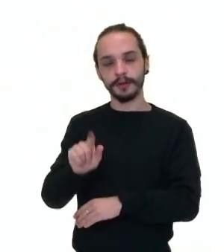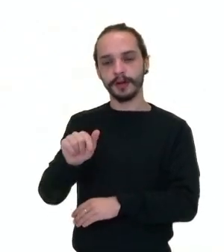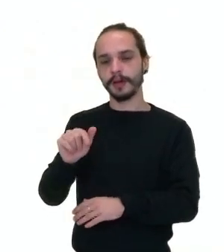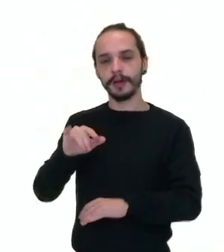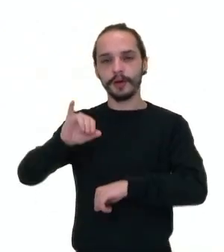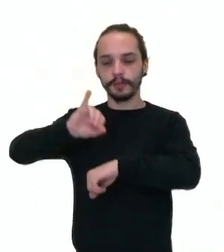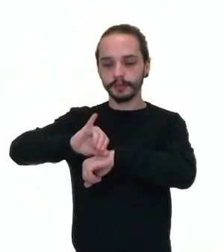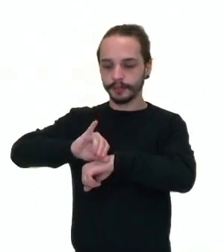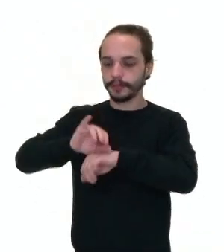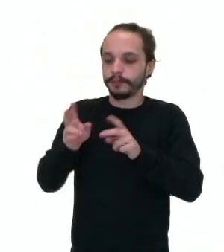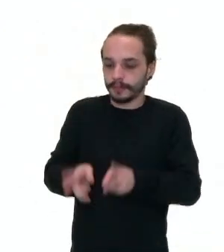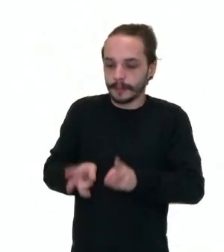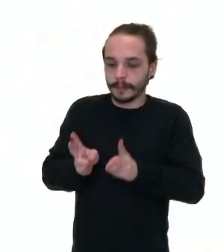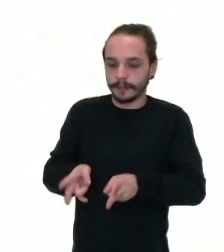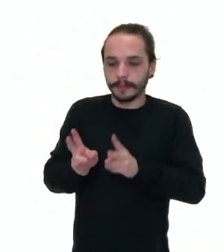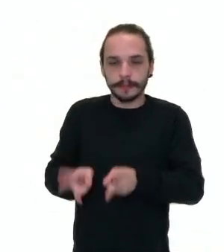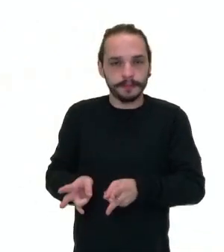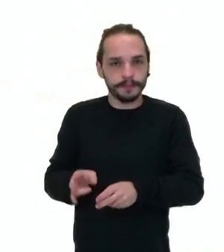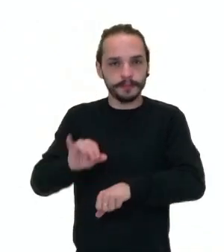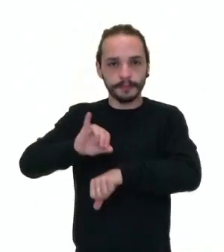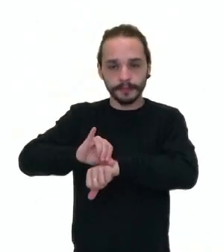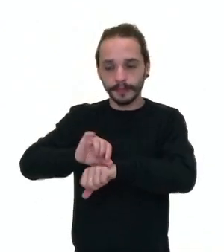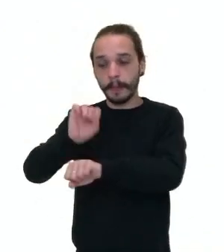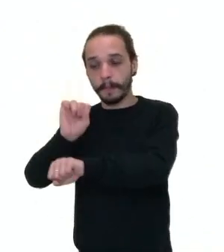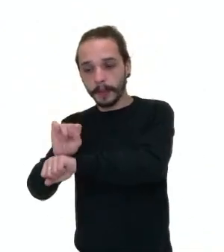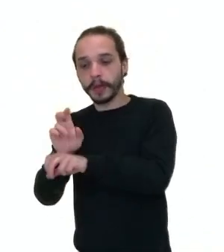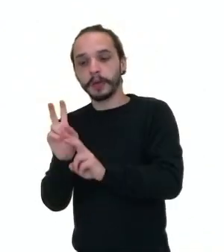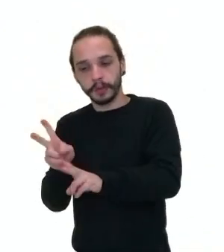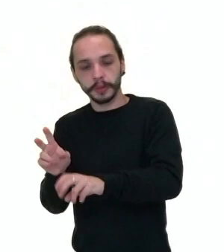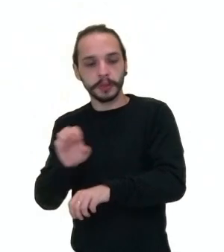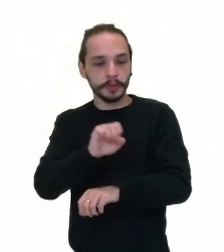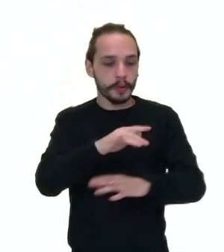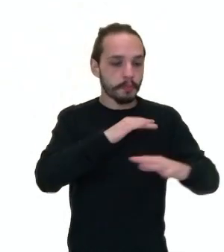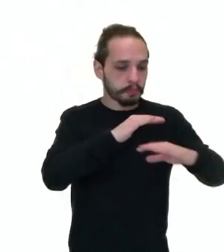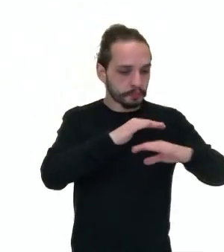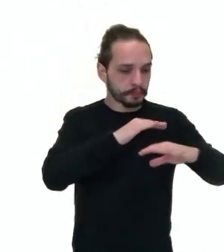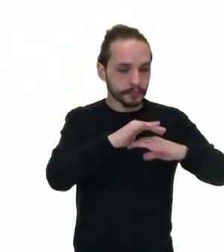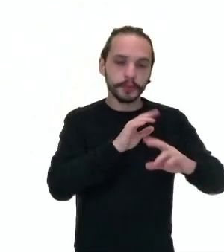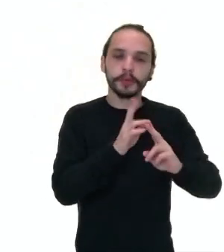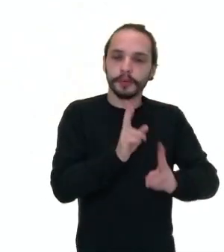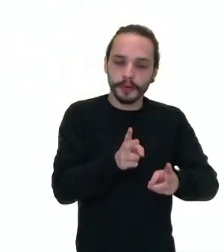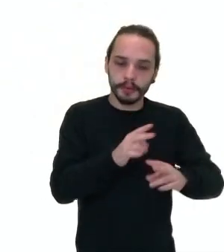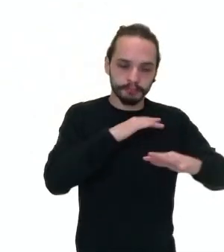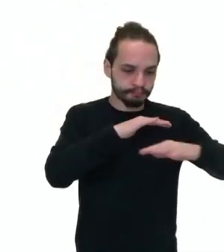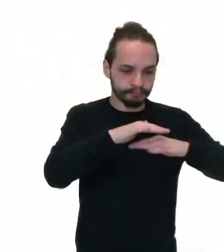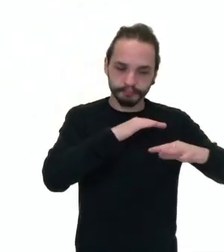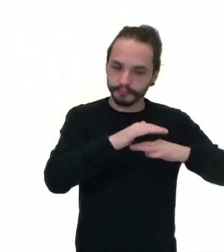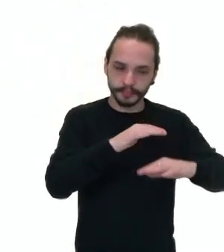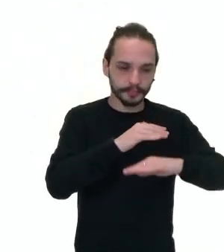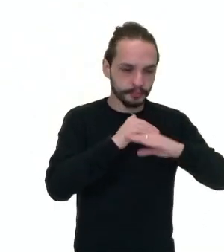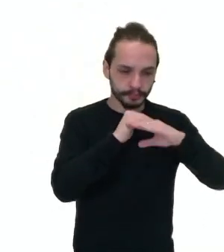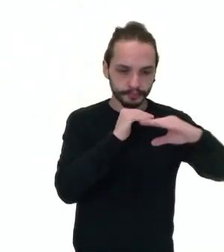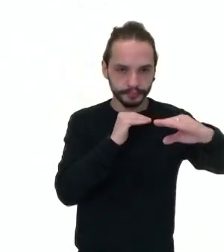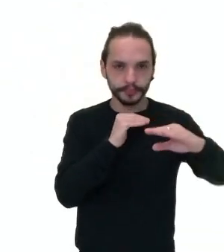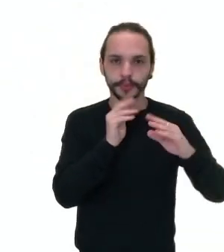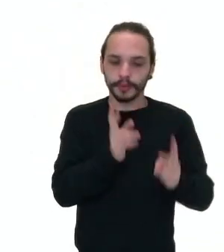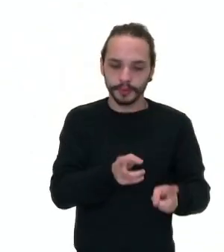no seu estado, né? Ou seja, que está em repouso, permanece em repouso, que está em movimento, tende a permanecer em movimento retilíneo